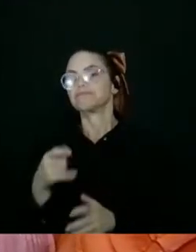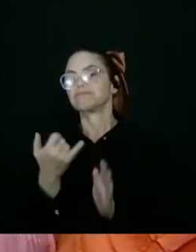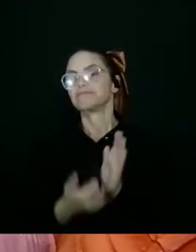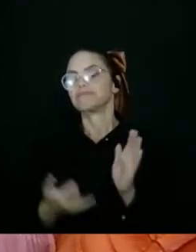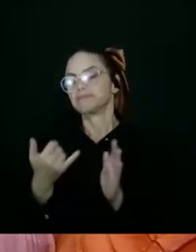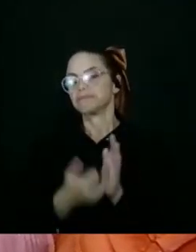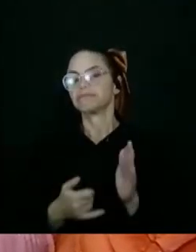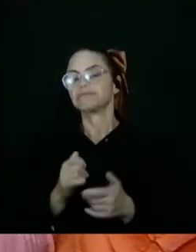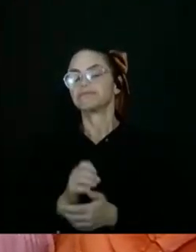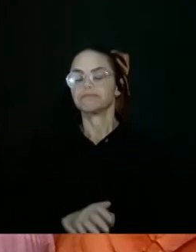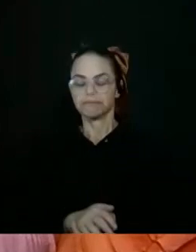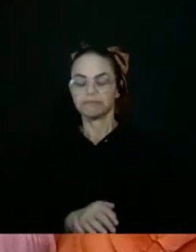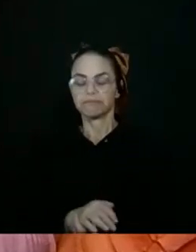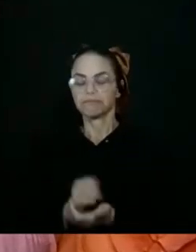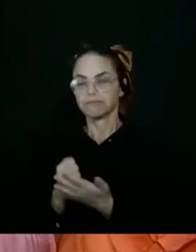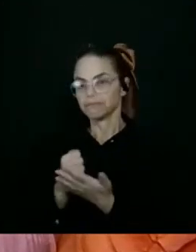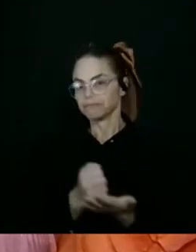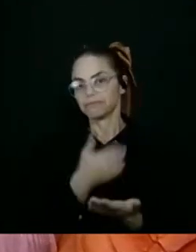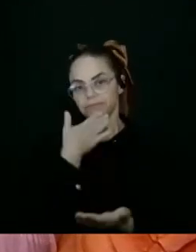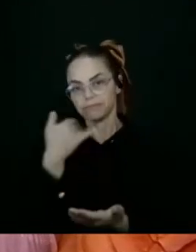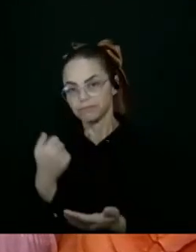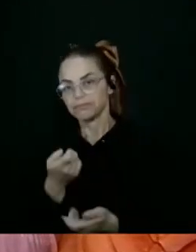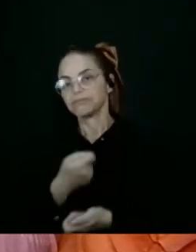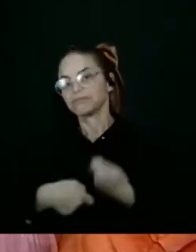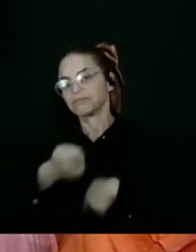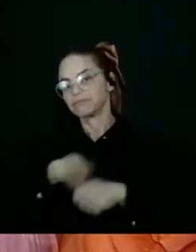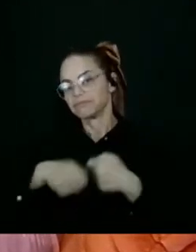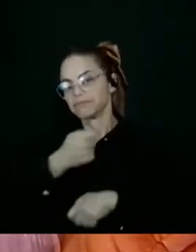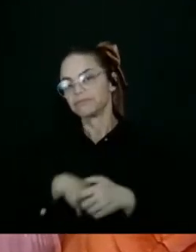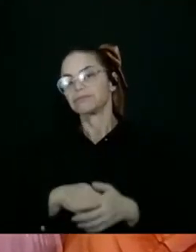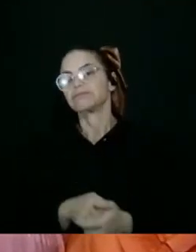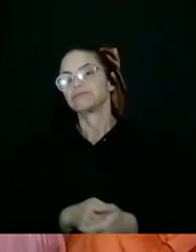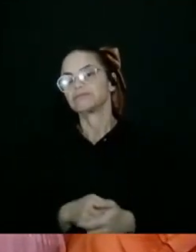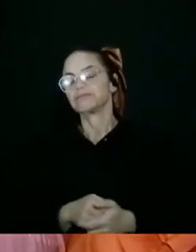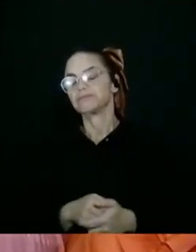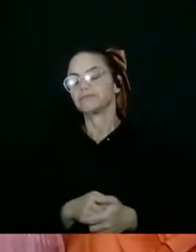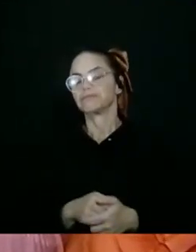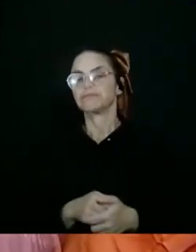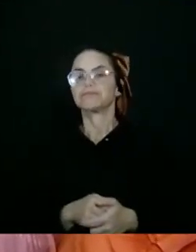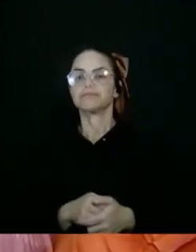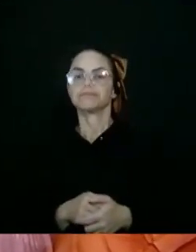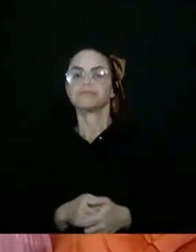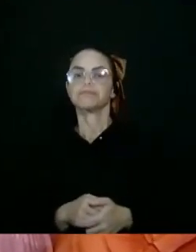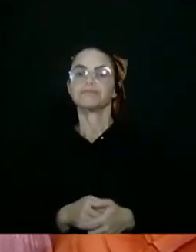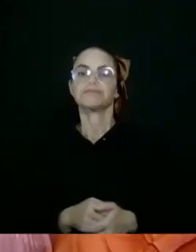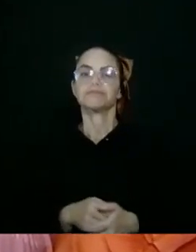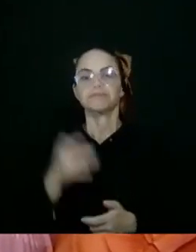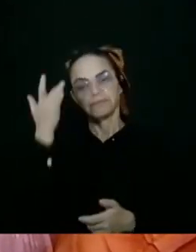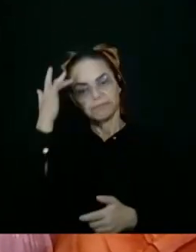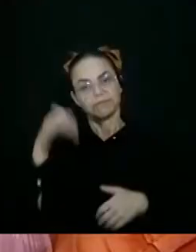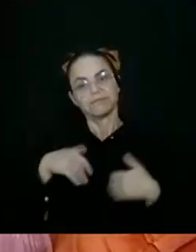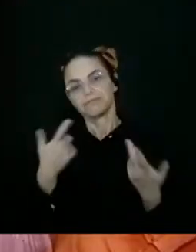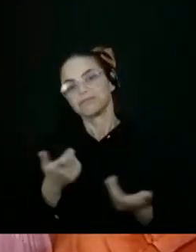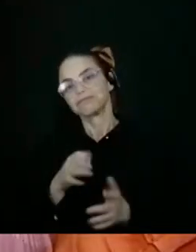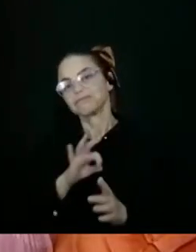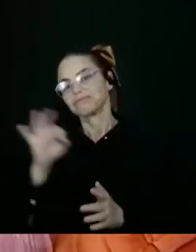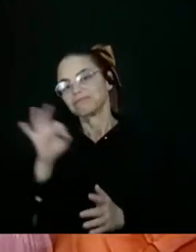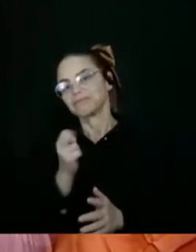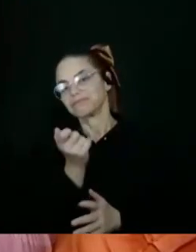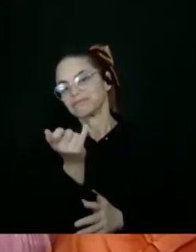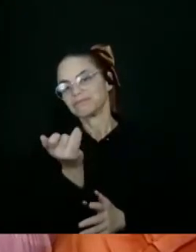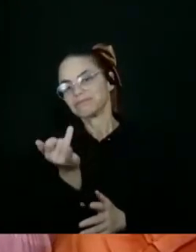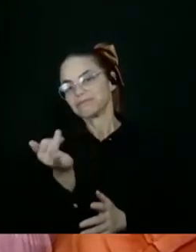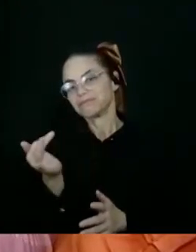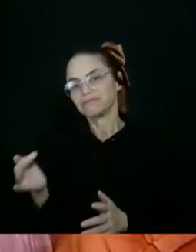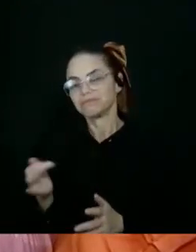trazer melhores para a economia. E não sei dizer assim percentualmente quantos são que vão